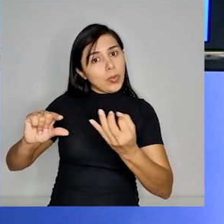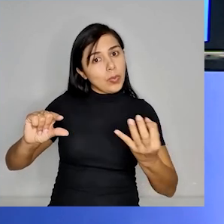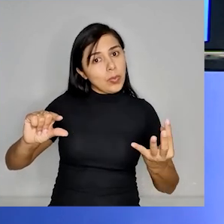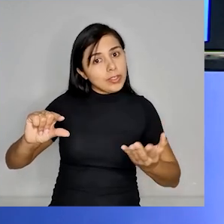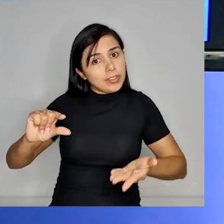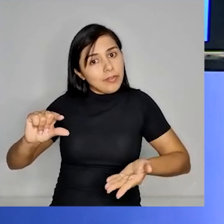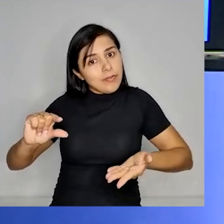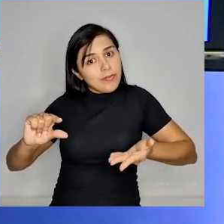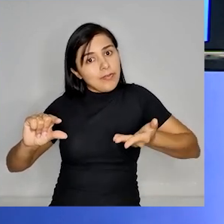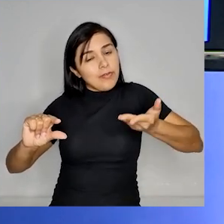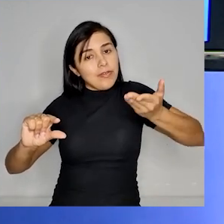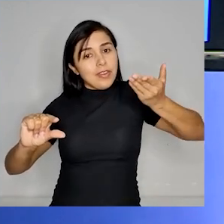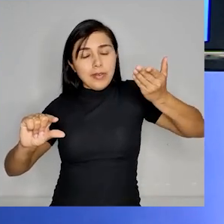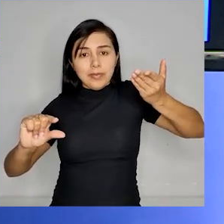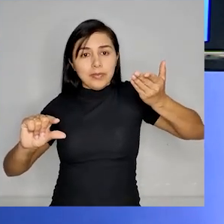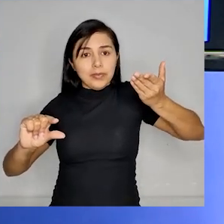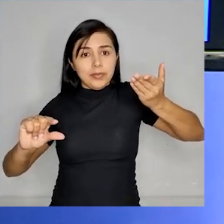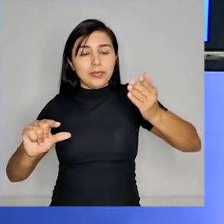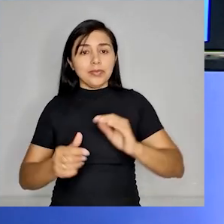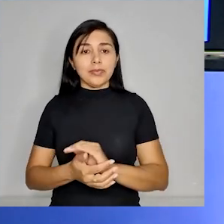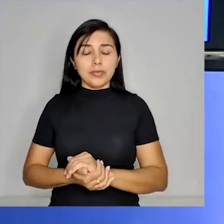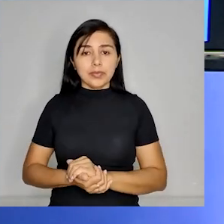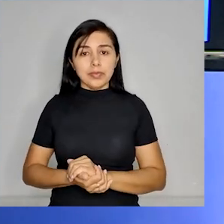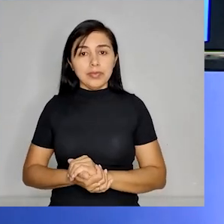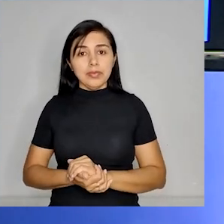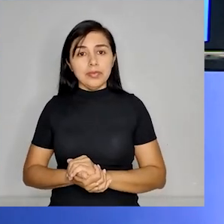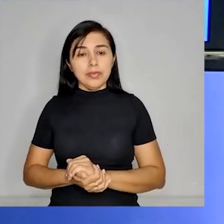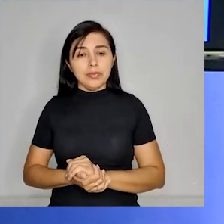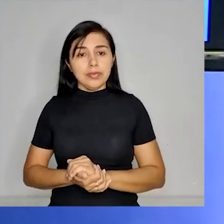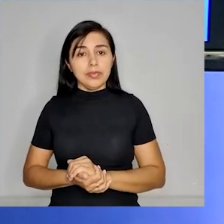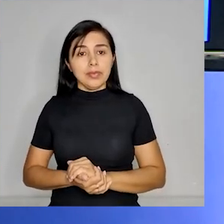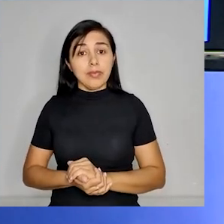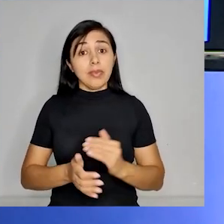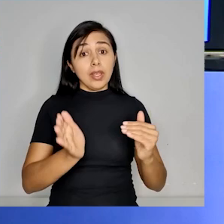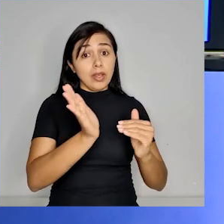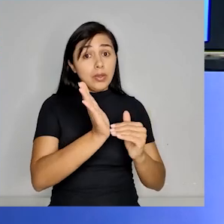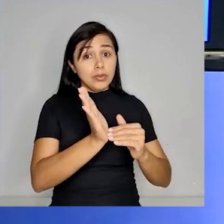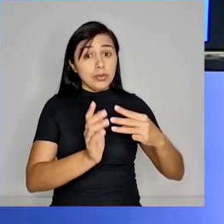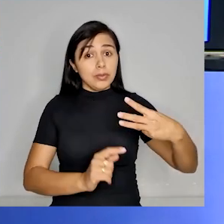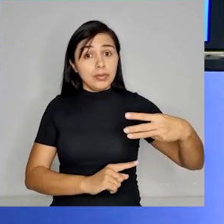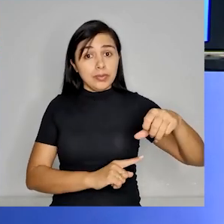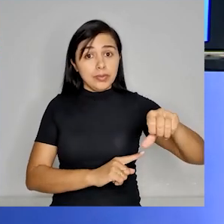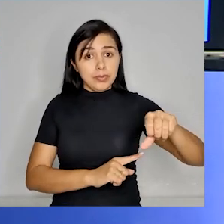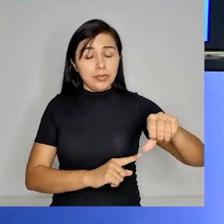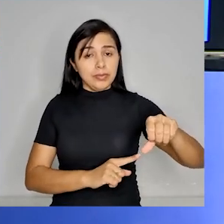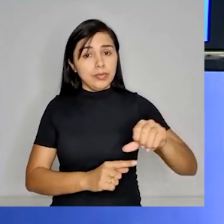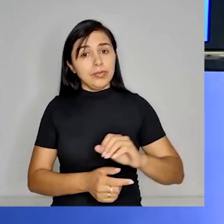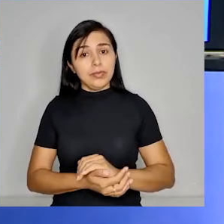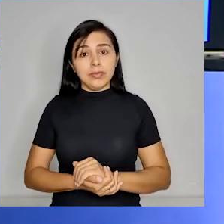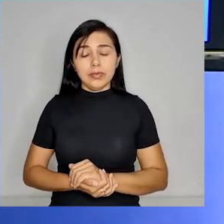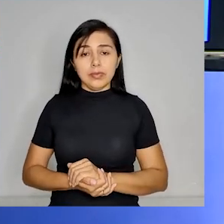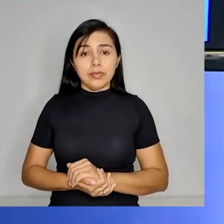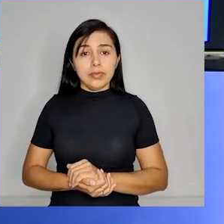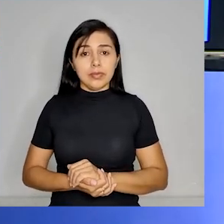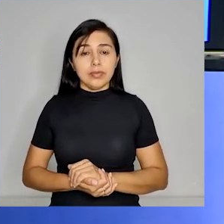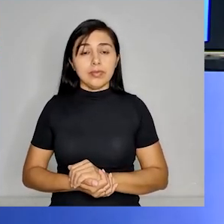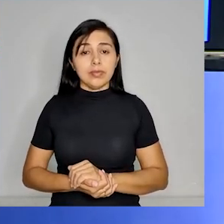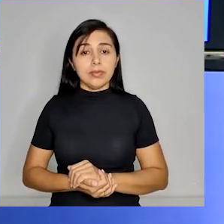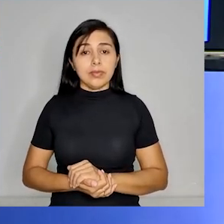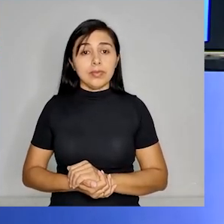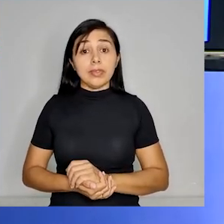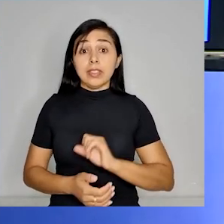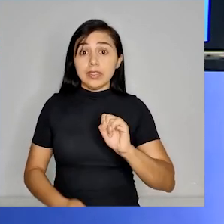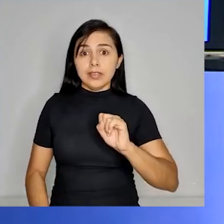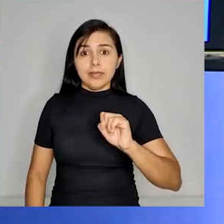na ordem. E lá no final eu vou ter as maiores, que no caso aqui, 39. E olha só, o que é que eu